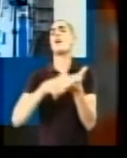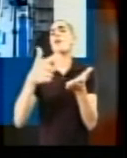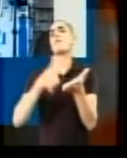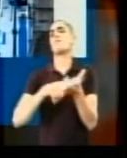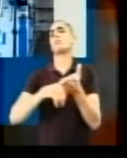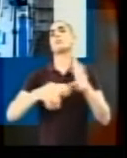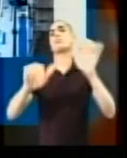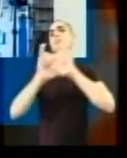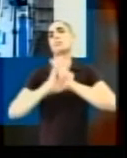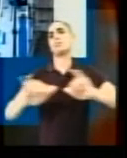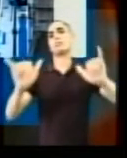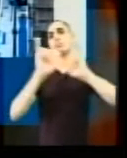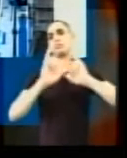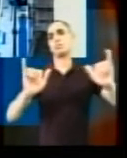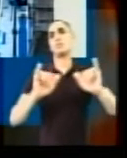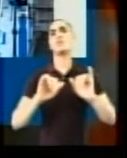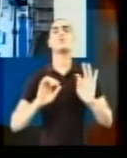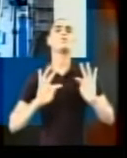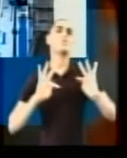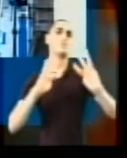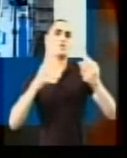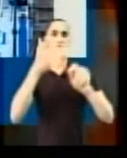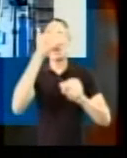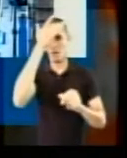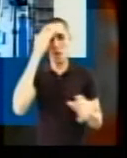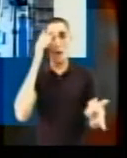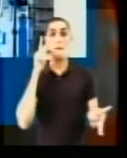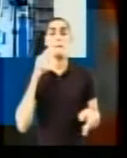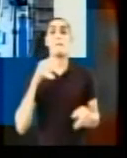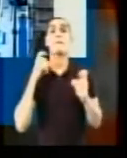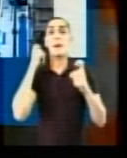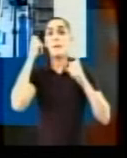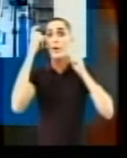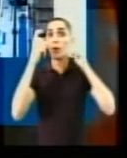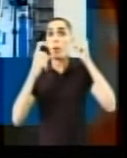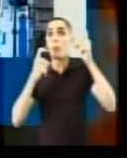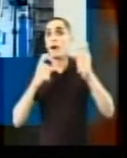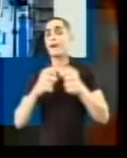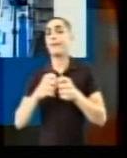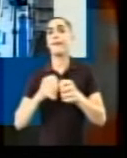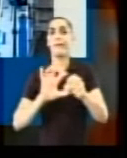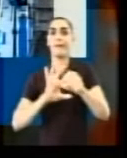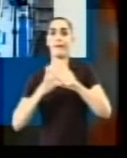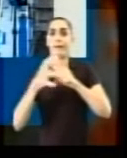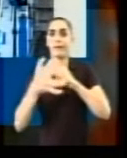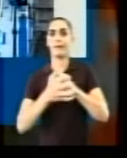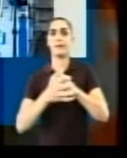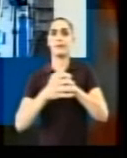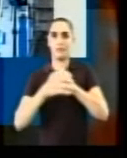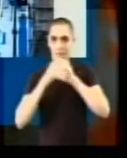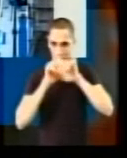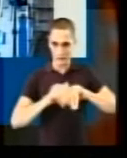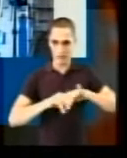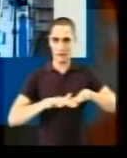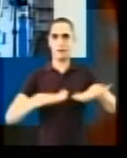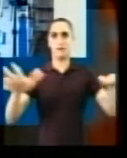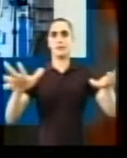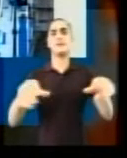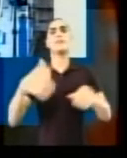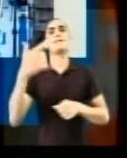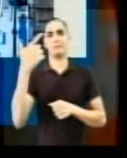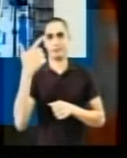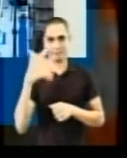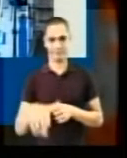Segunda onda, o que é segunda onda? Nós estamos na primeira onda. Estamos no amarelo.